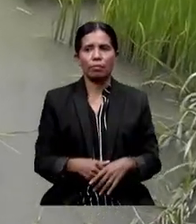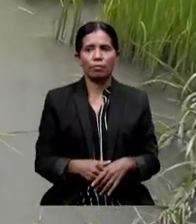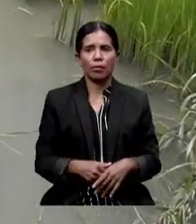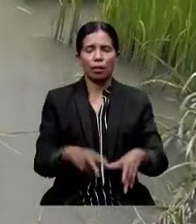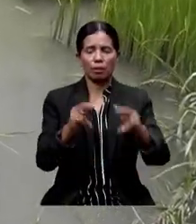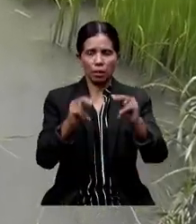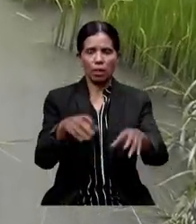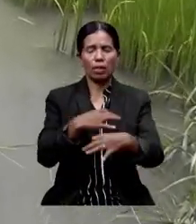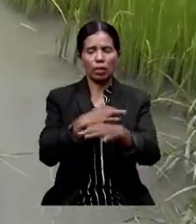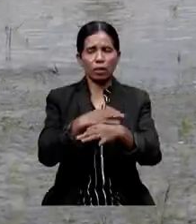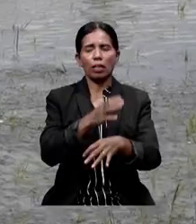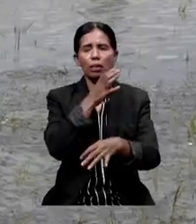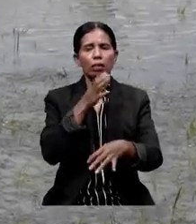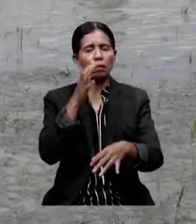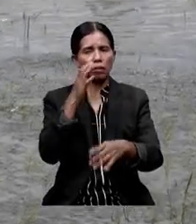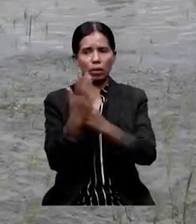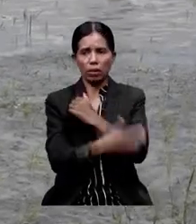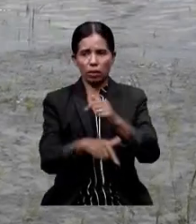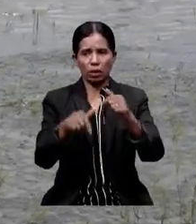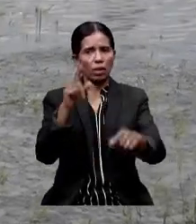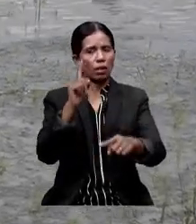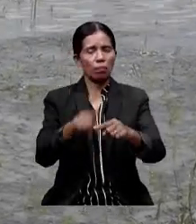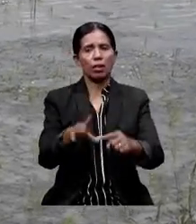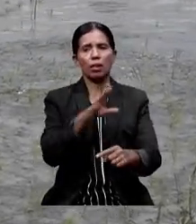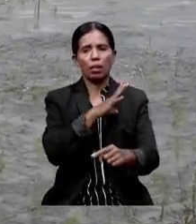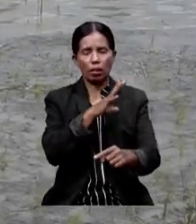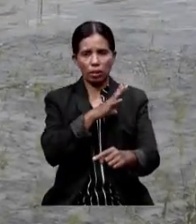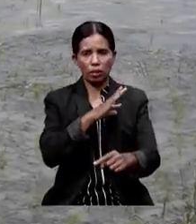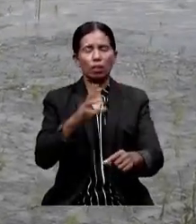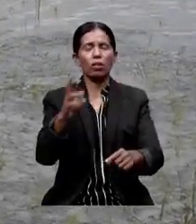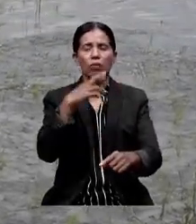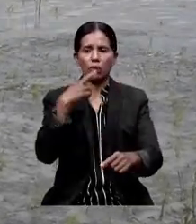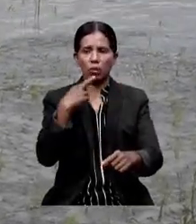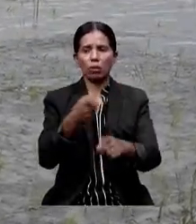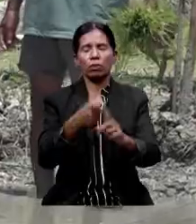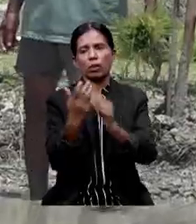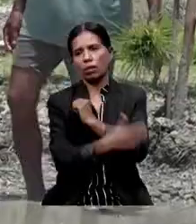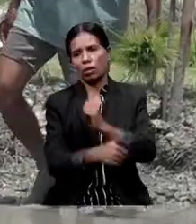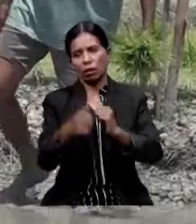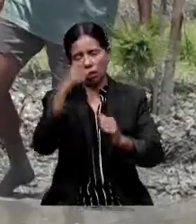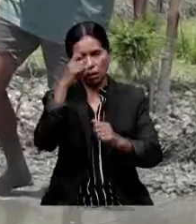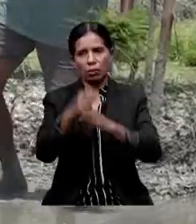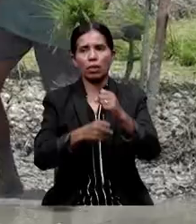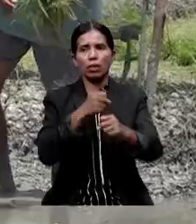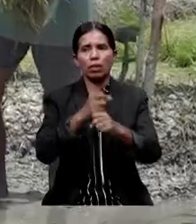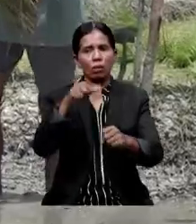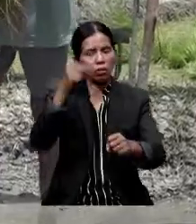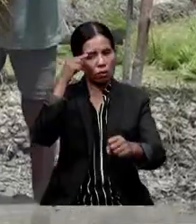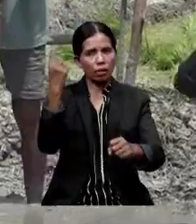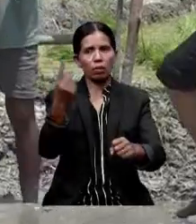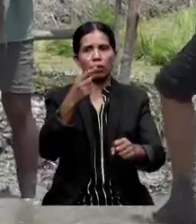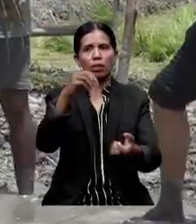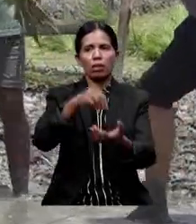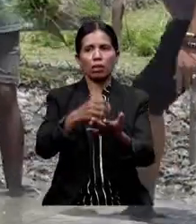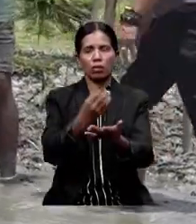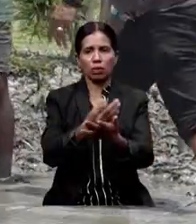Presija hadiona sektor agricultura iha railaran nune labele dependencia deit ba fos importasan usi railior. Tamba kadatinan guvern sempre investe osan